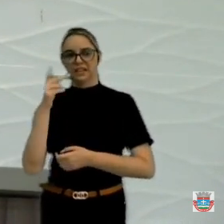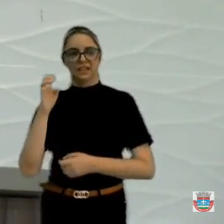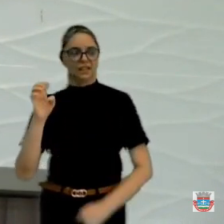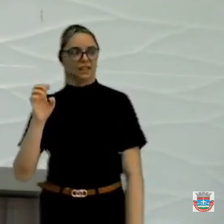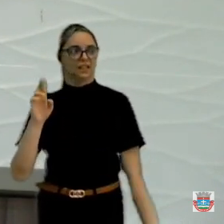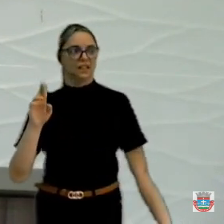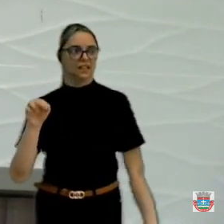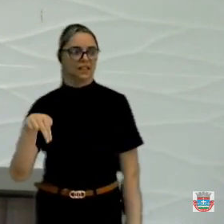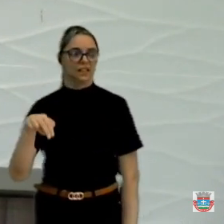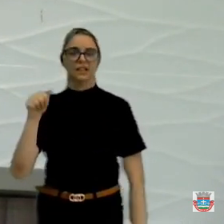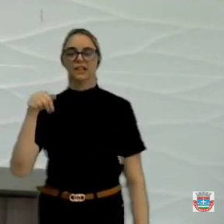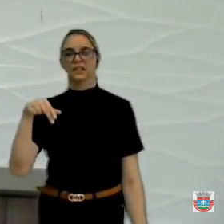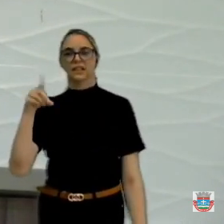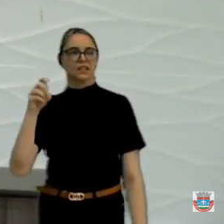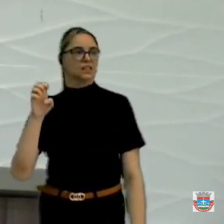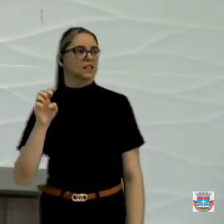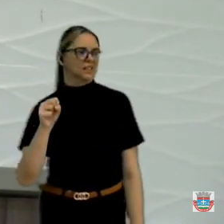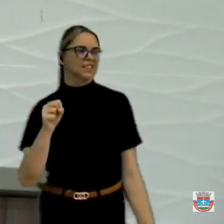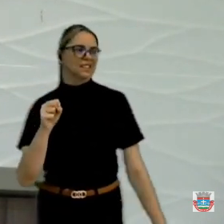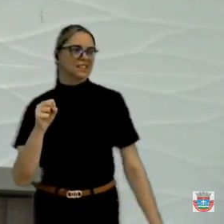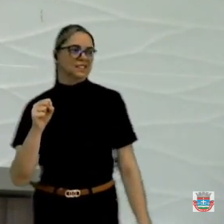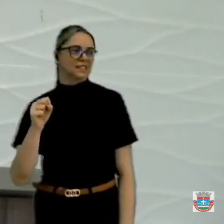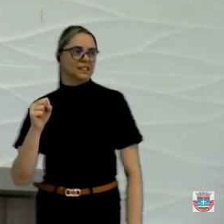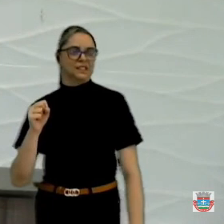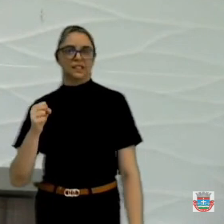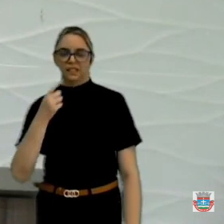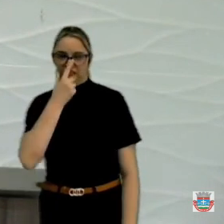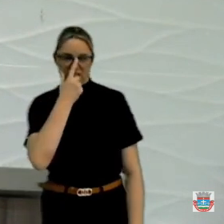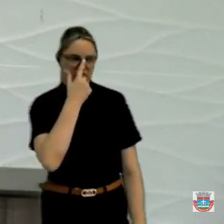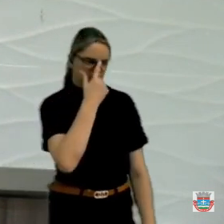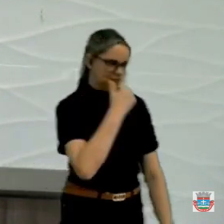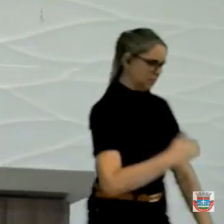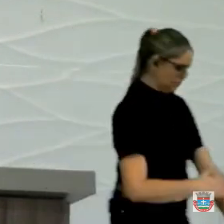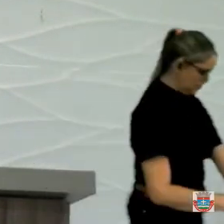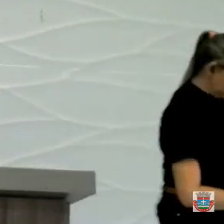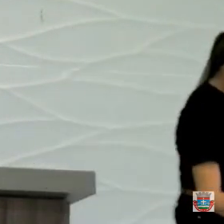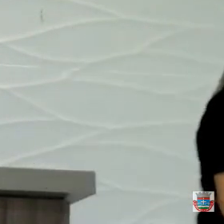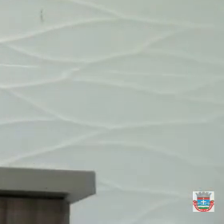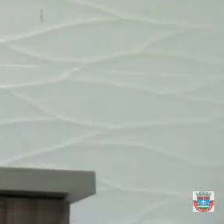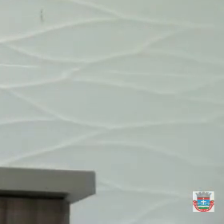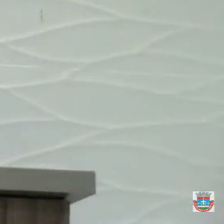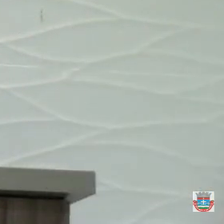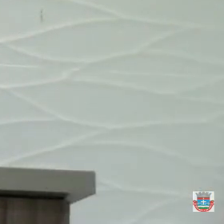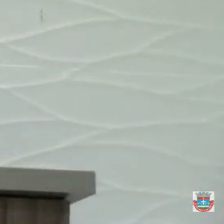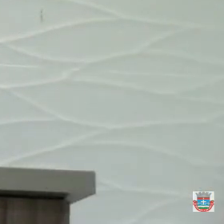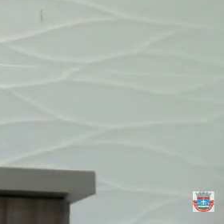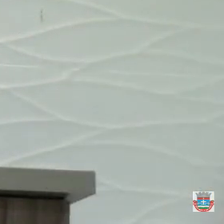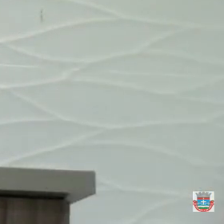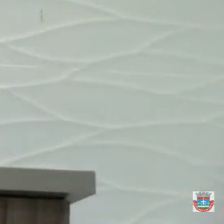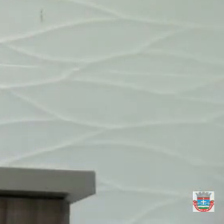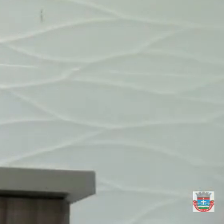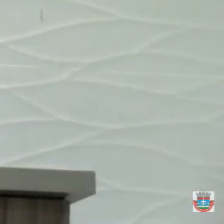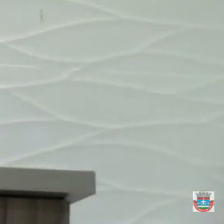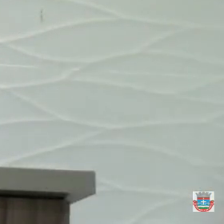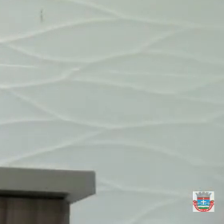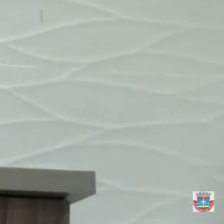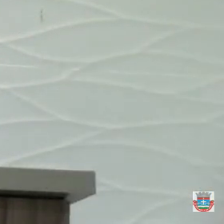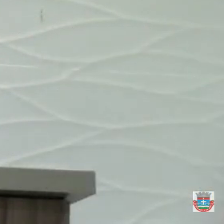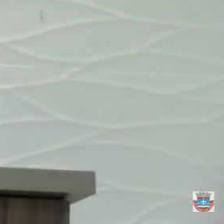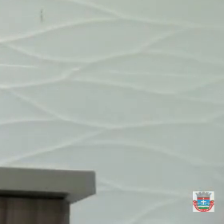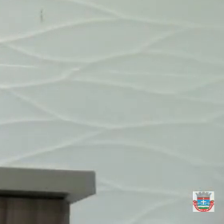Luciane Santana e a Bete Almeida. Presidente, também coloquei aqui uns votos de aplauso, né, um voto de aplauso ao secretário